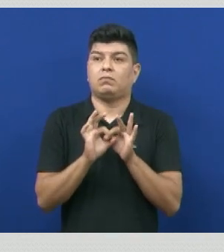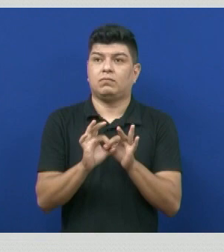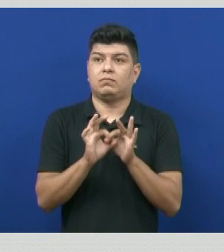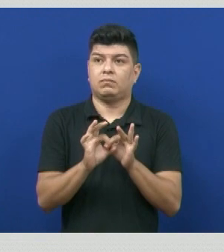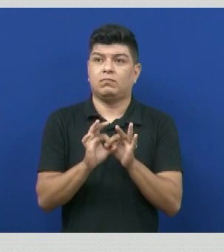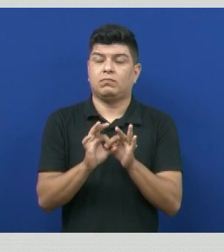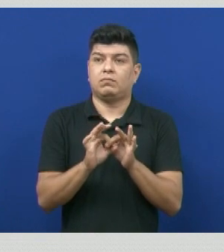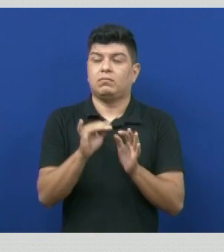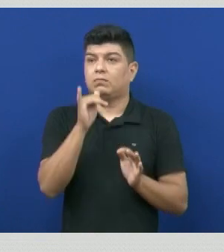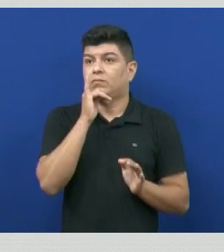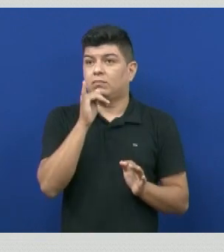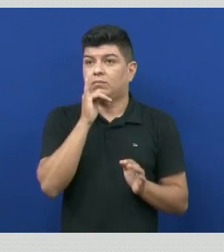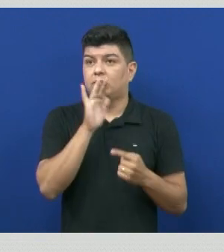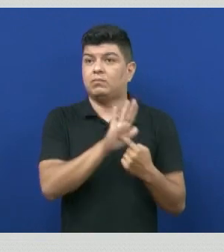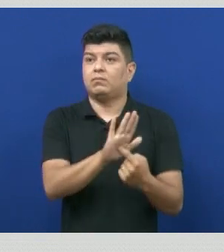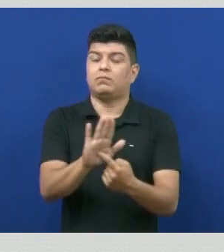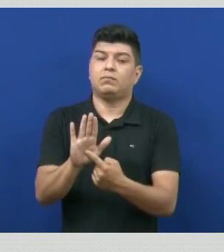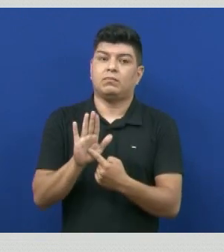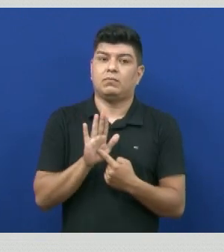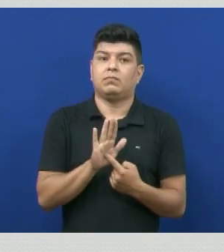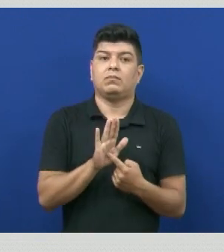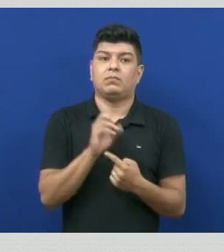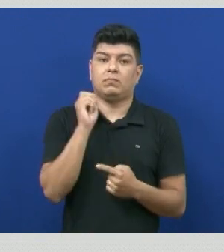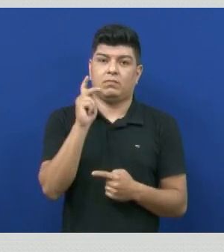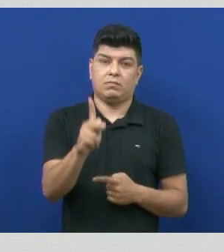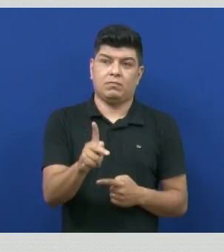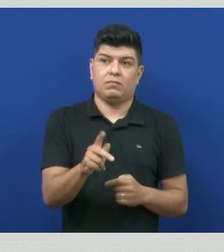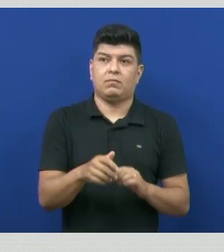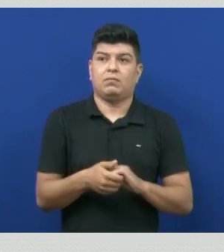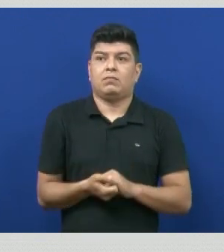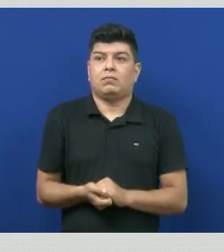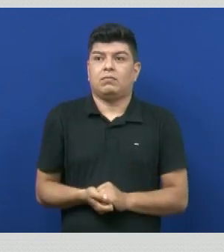ao tipo expositivo, ok?